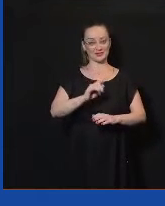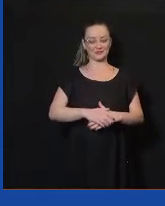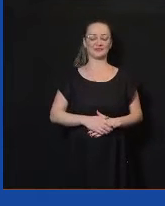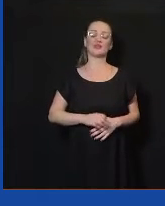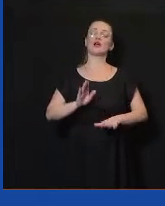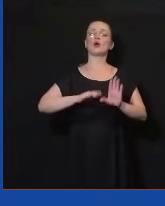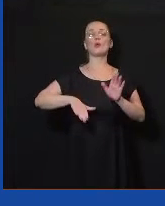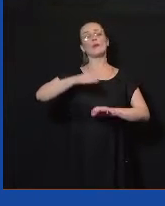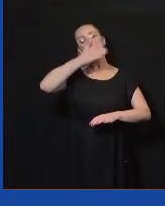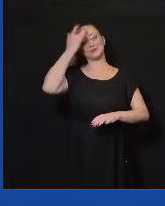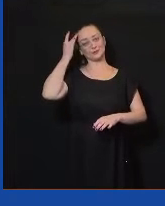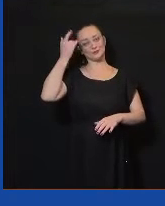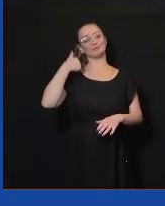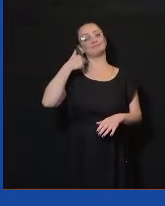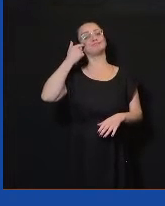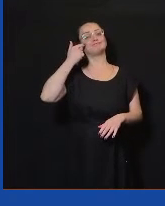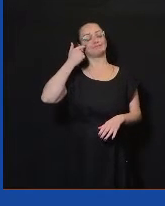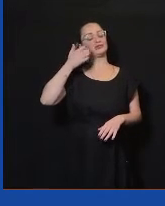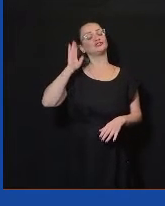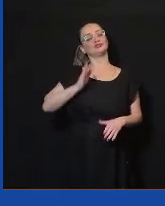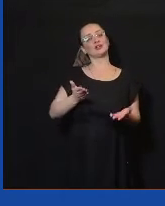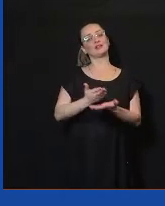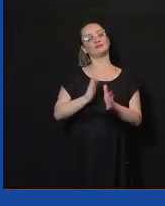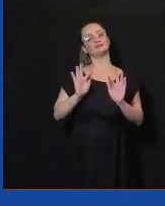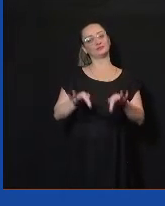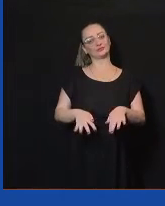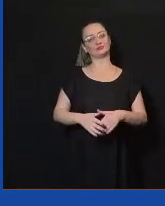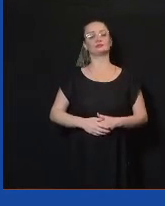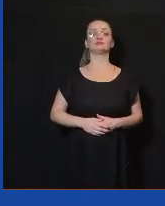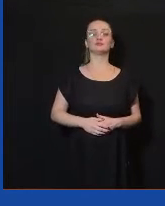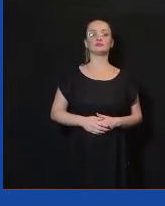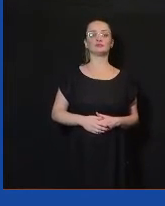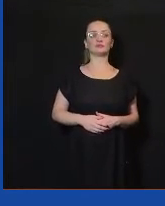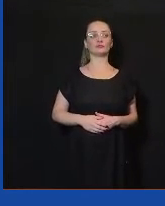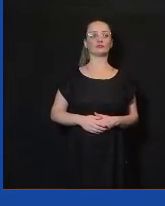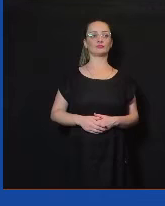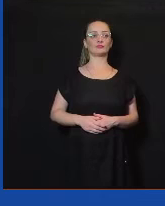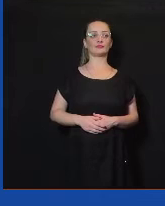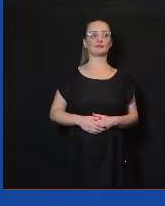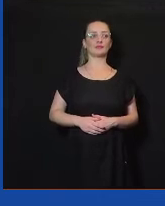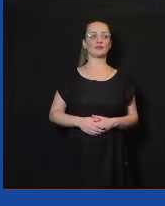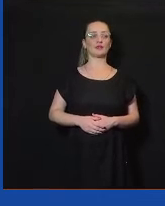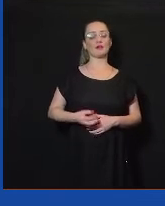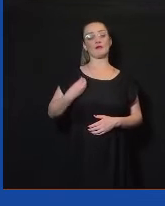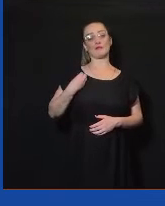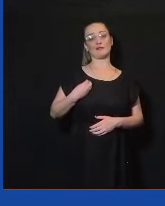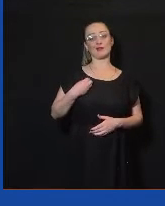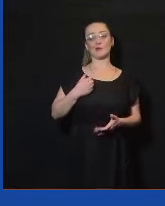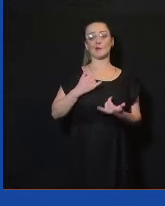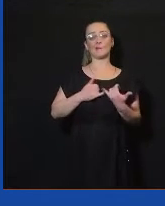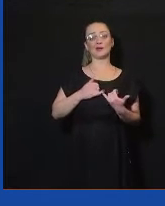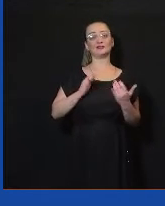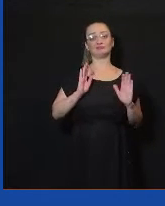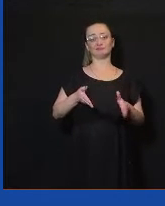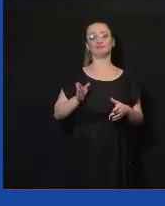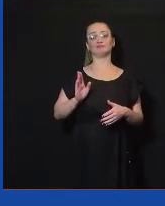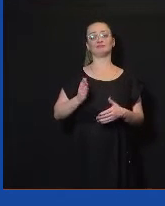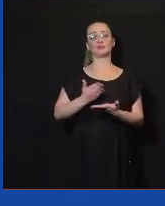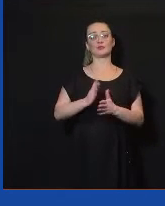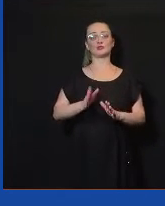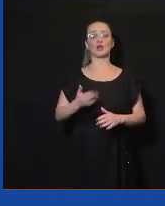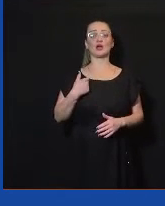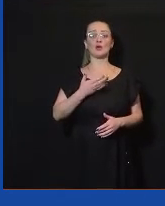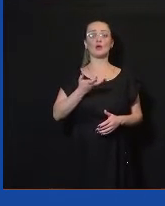gente pareça, às vezes, esteja vivendo como se tivesse. Então, eu queria